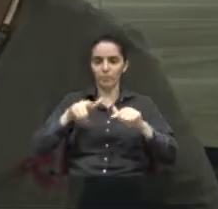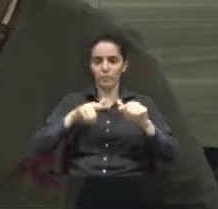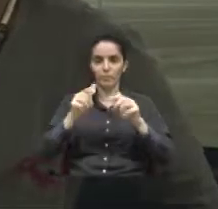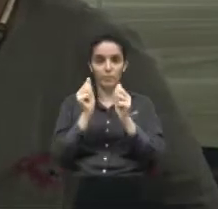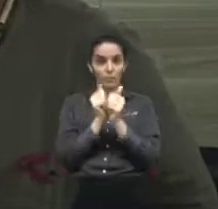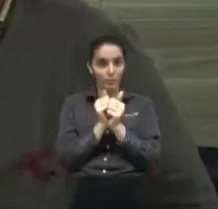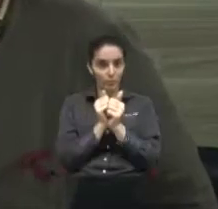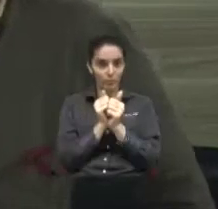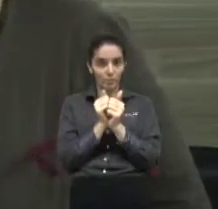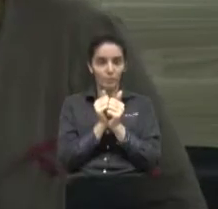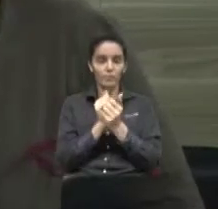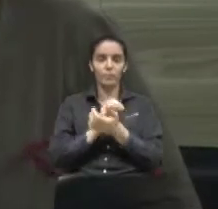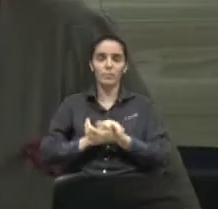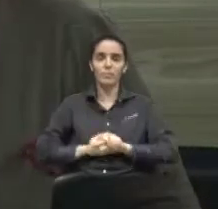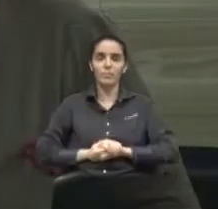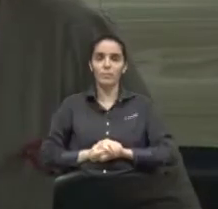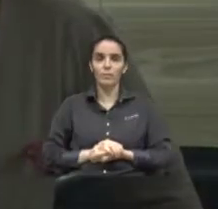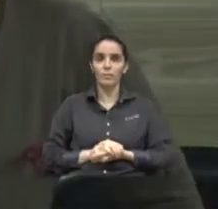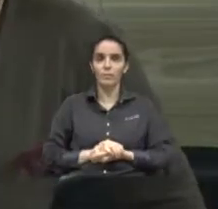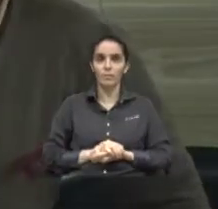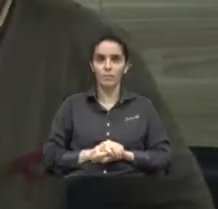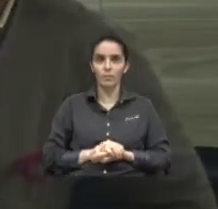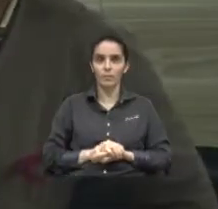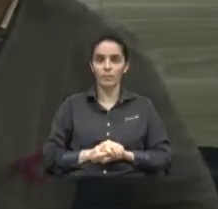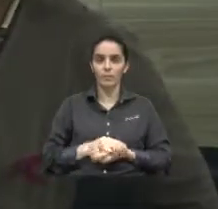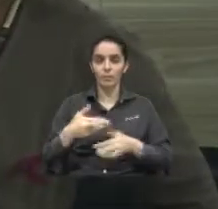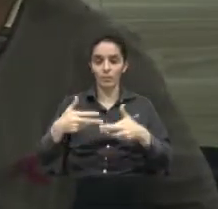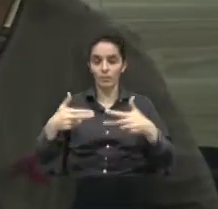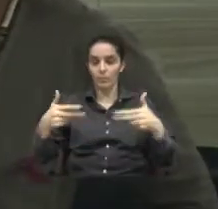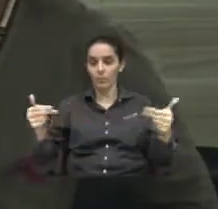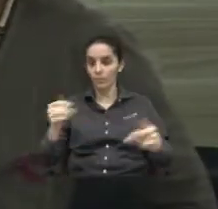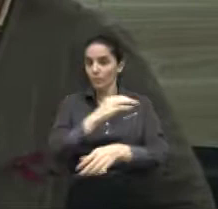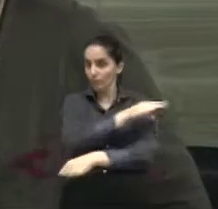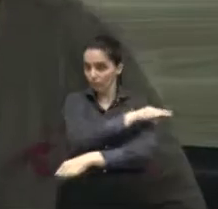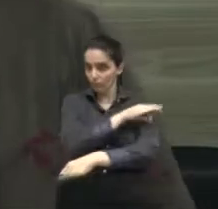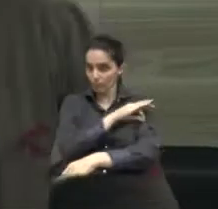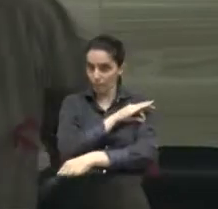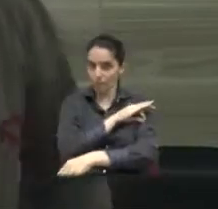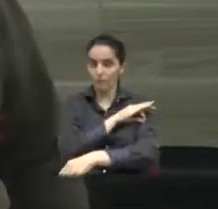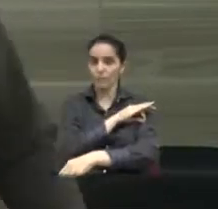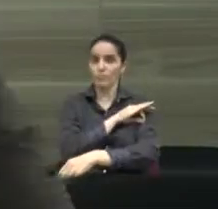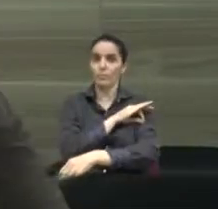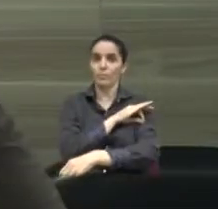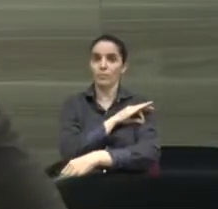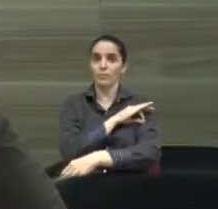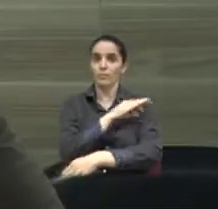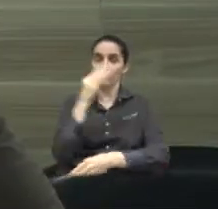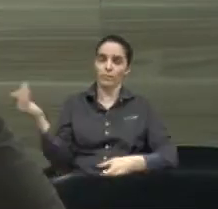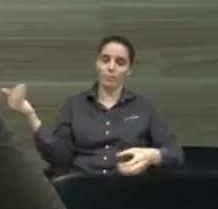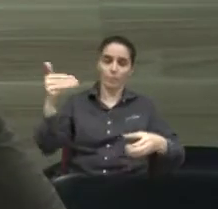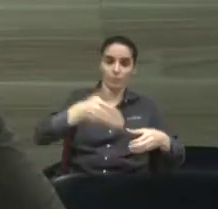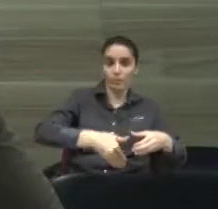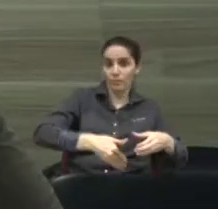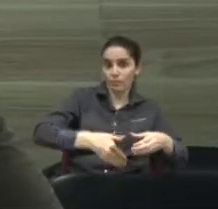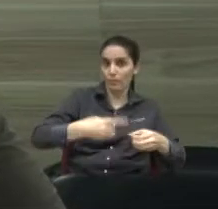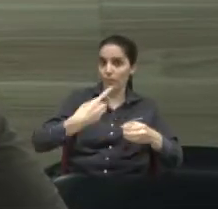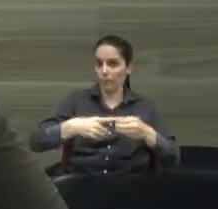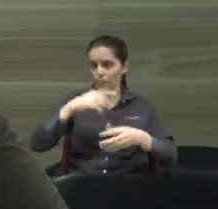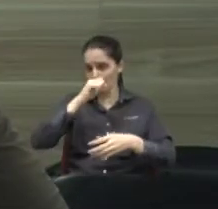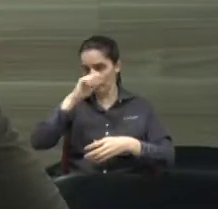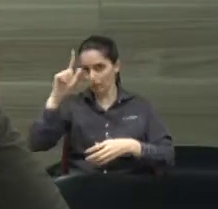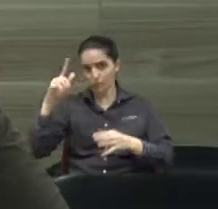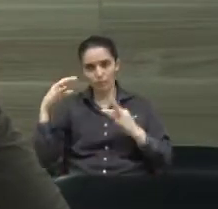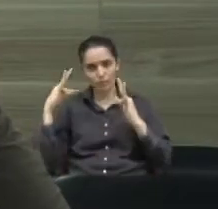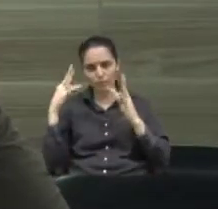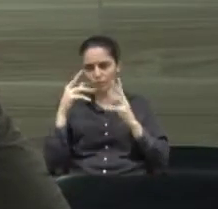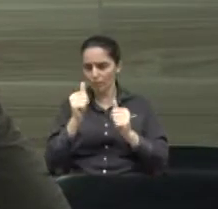de Campos Freire, diversos outros prefeitos vieram. E creio que todos